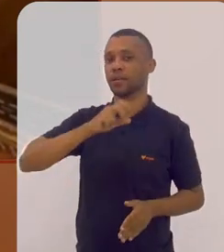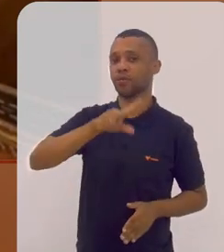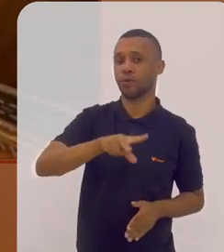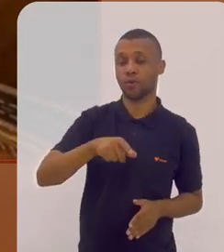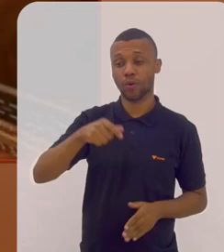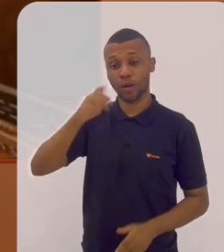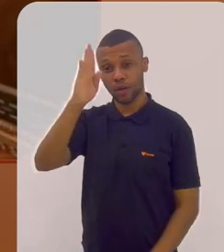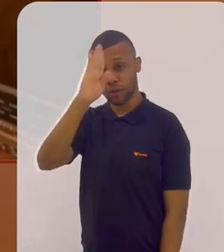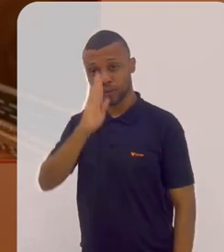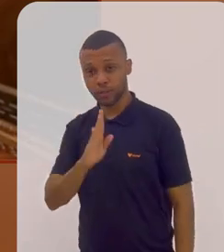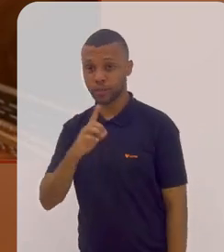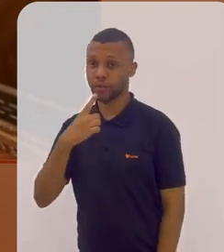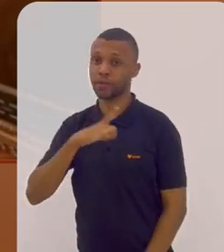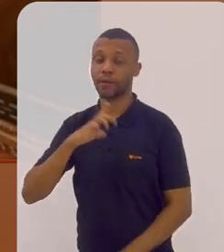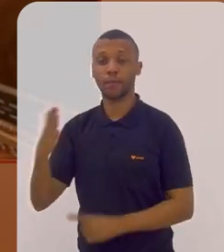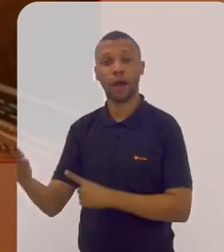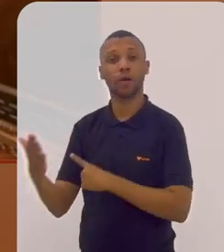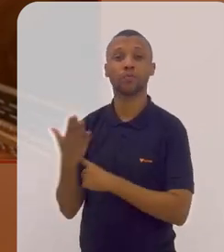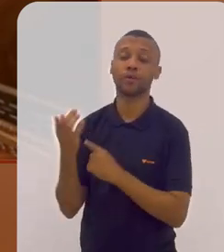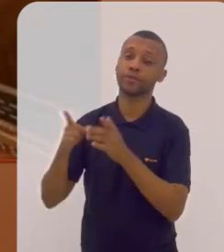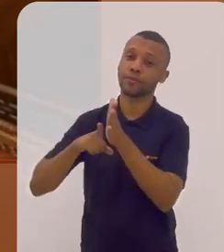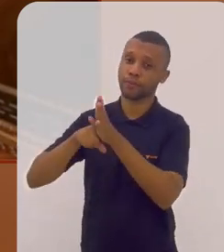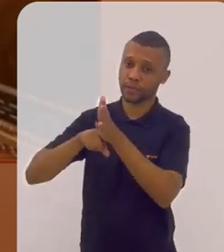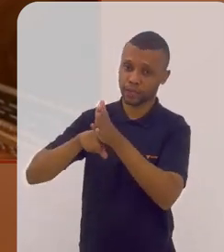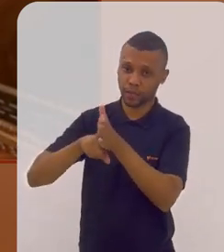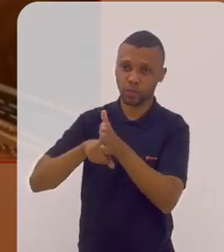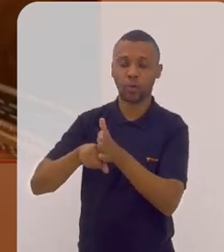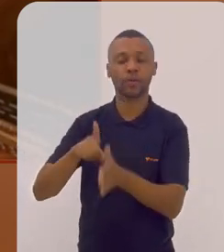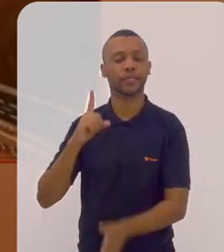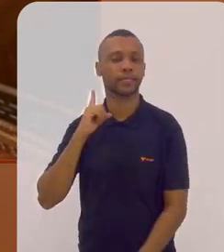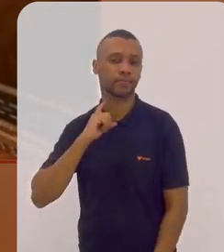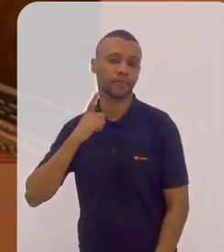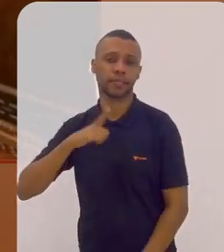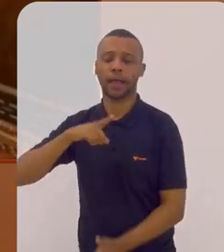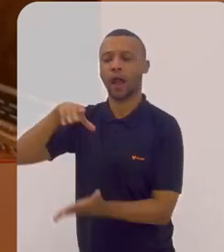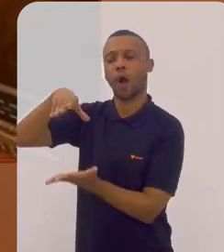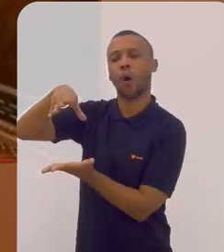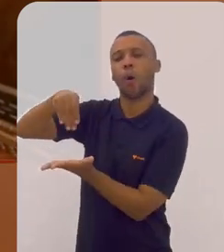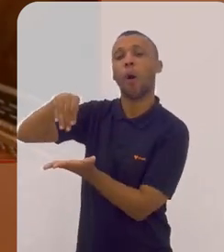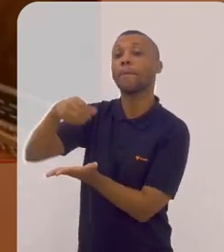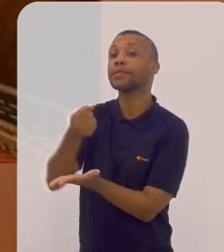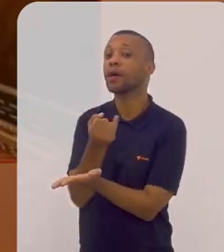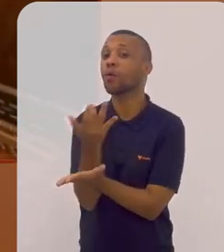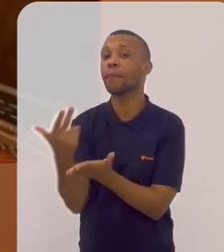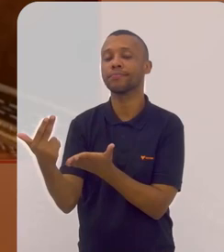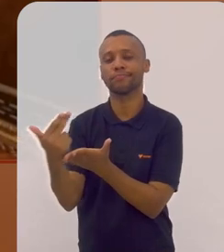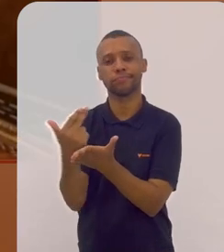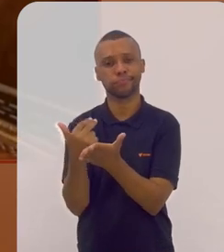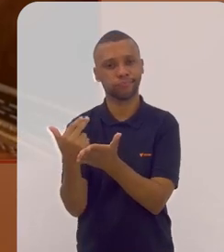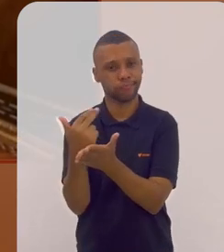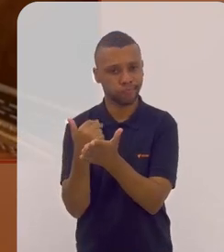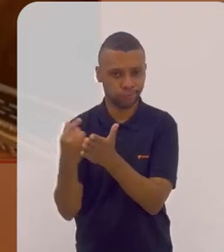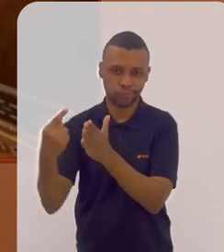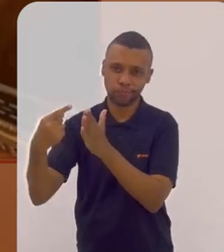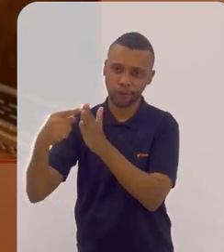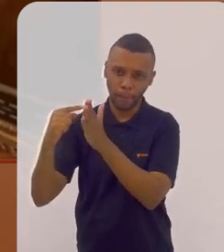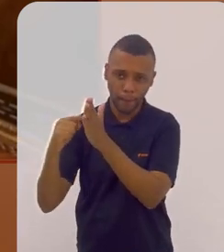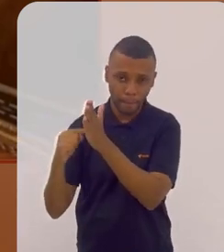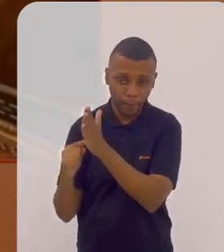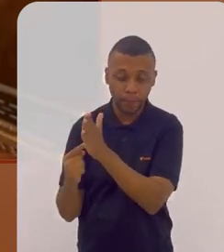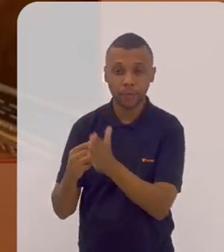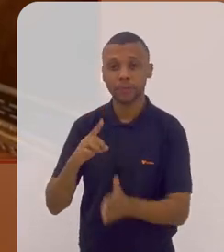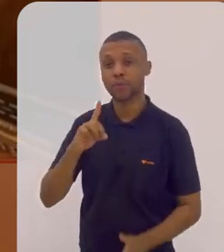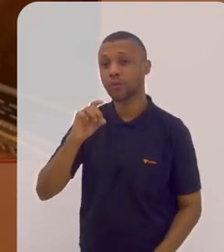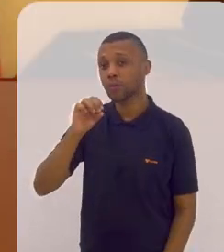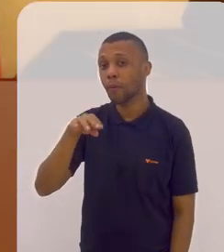tivemos ajuda de pesquisadores em Minas Gerais onde estão cópias de algumas partituras de Dom